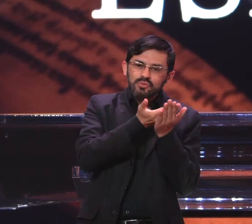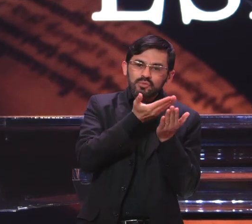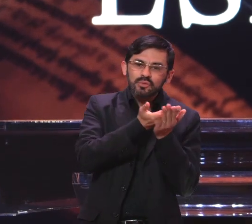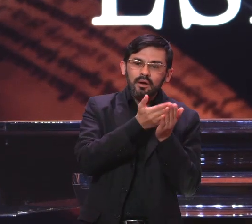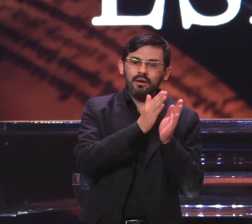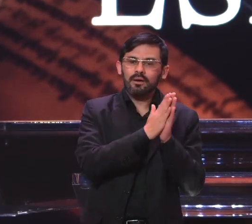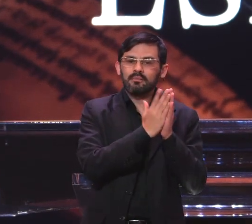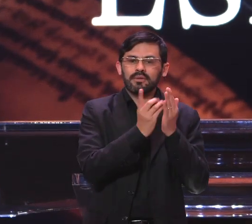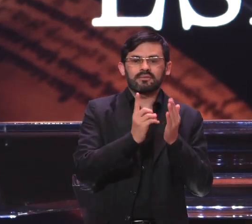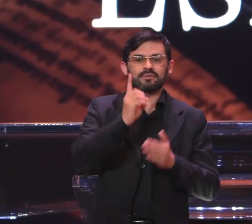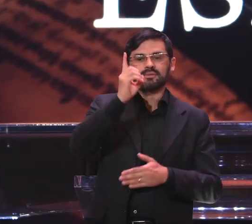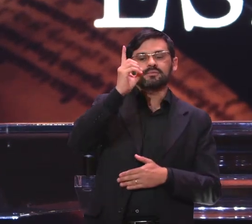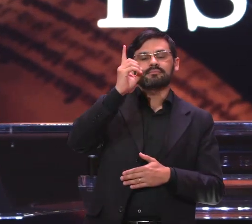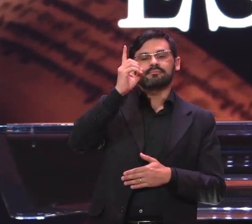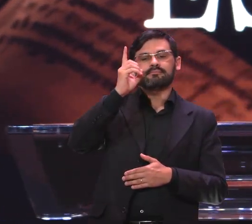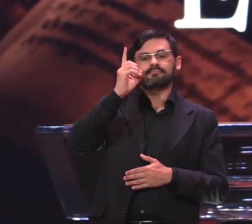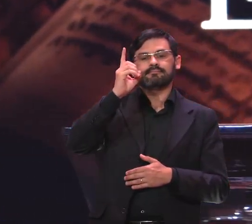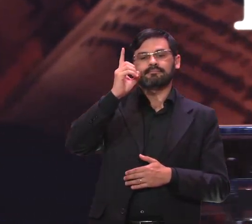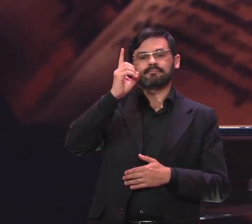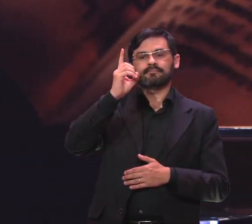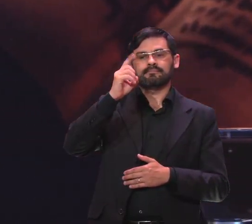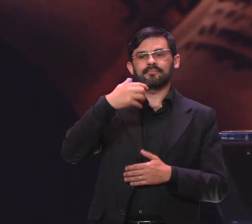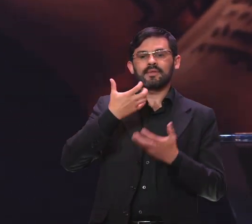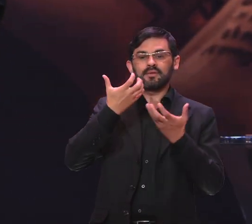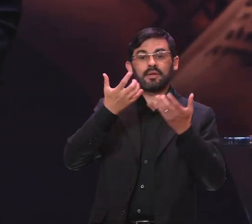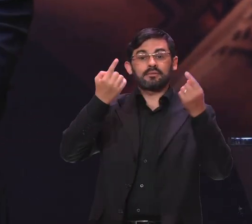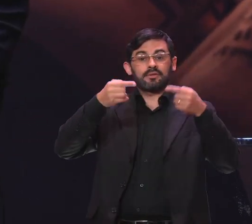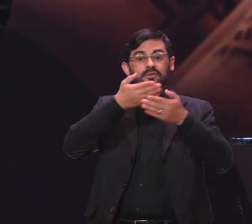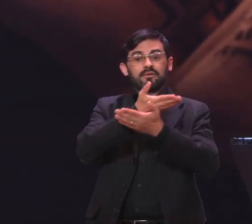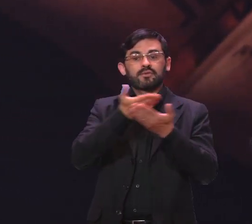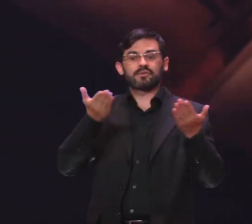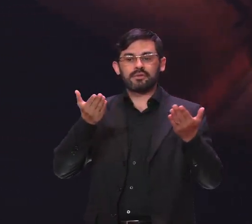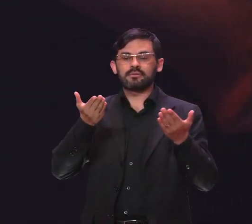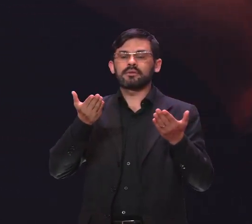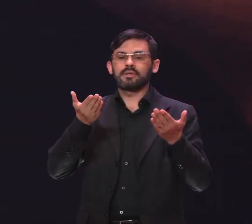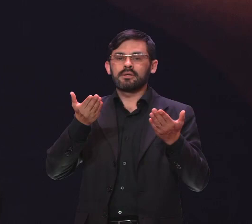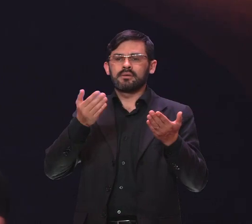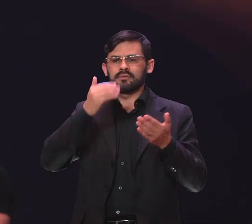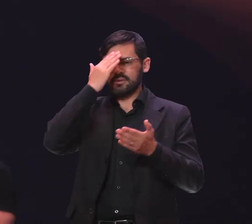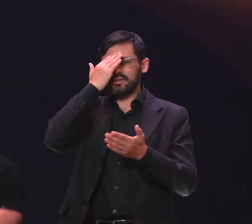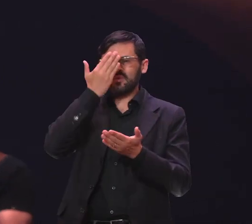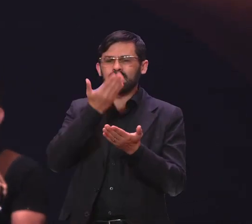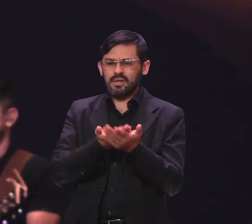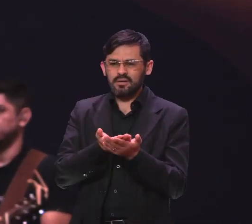de Deus. Eu quero te desafiar a fazer isso. Eu creio que essa